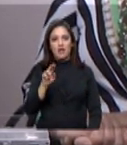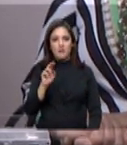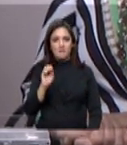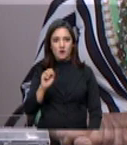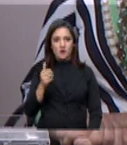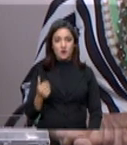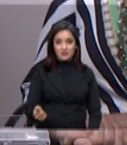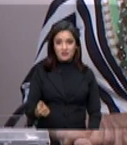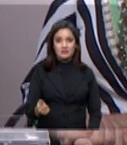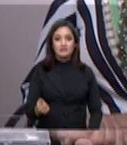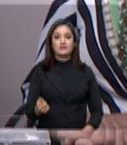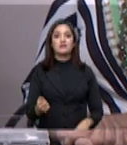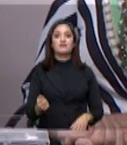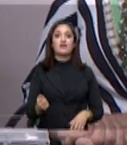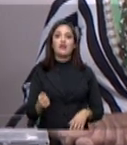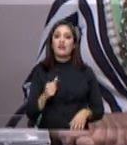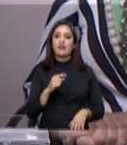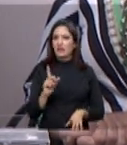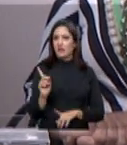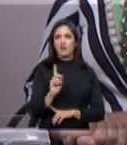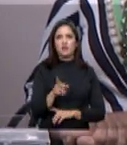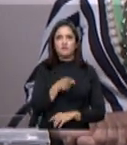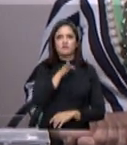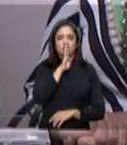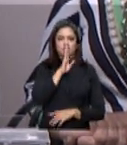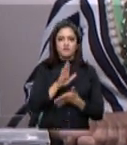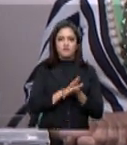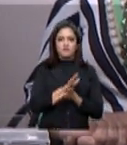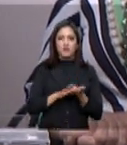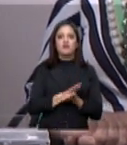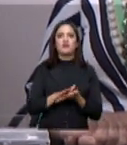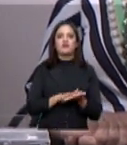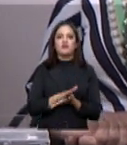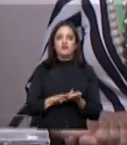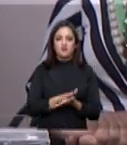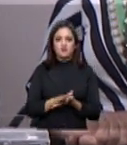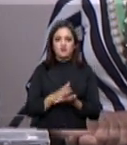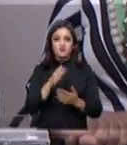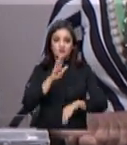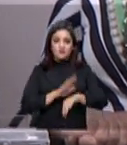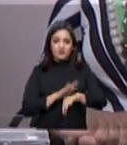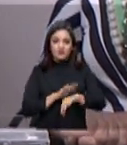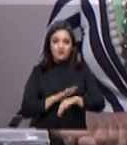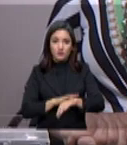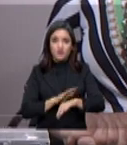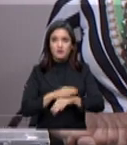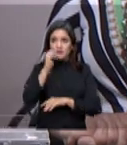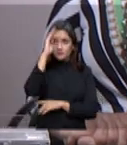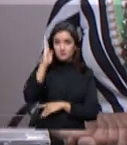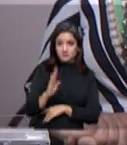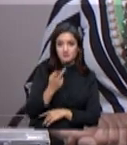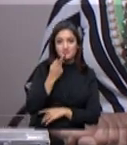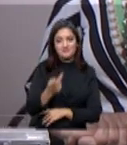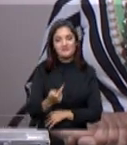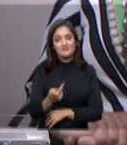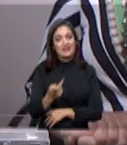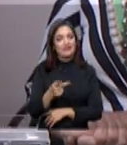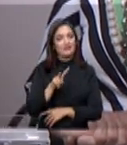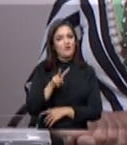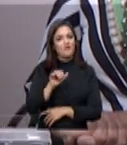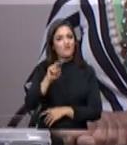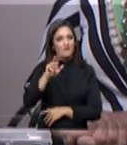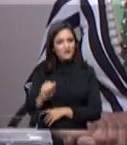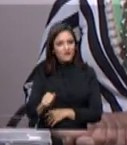Heleno Fragoso, que não se calaram nos momentos que o Brasil precisava das suas vozes. Viva o Poder